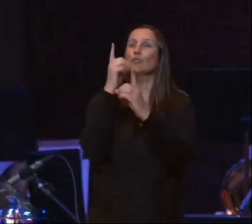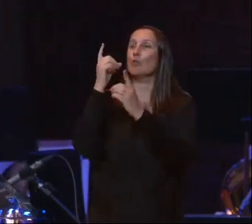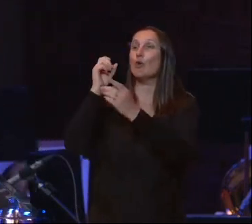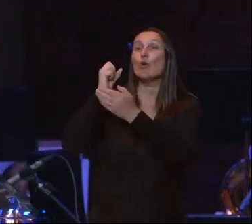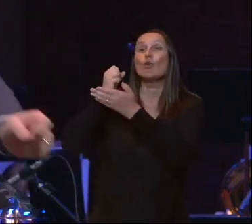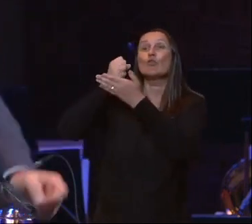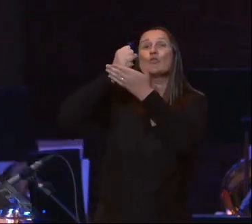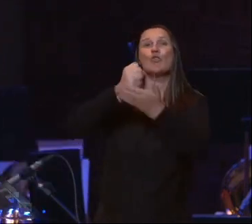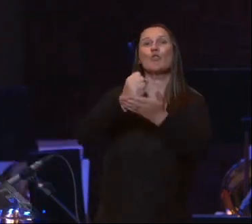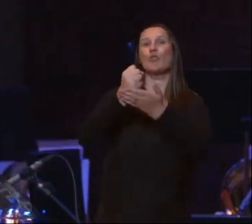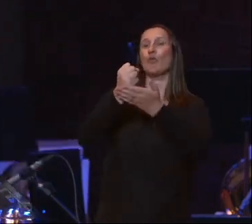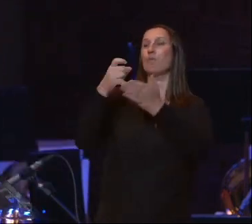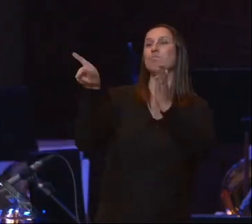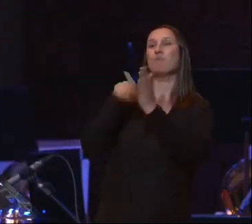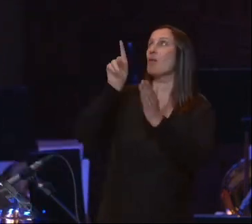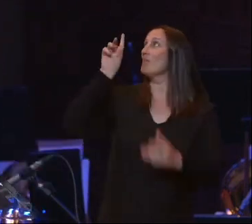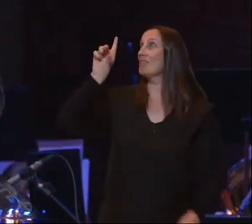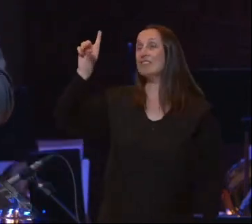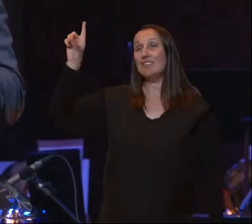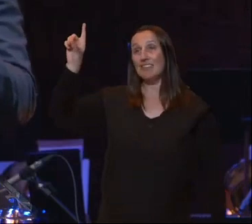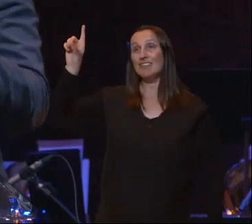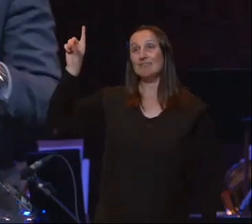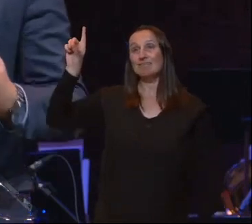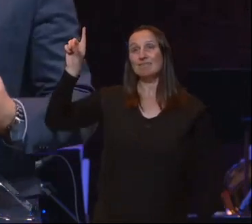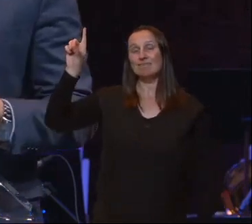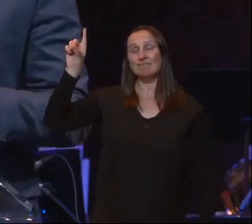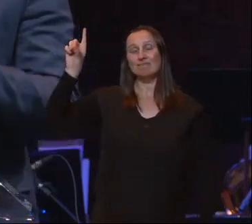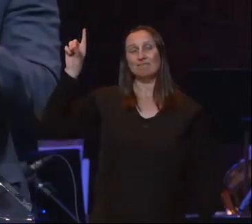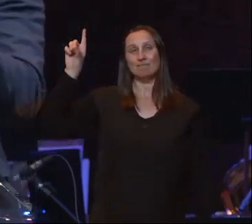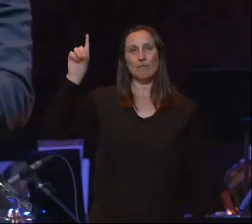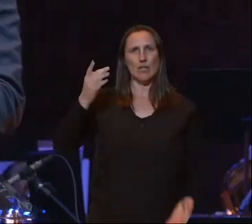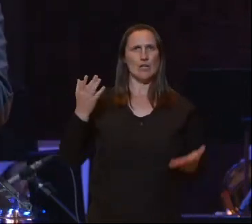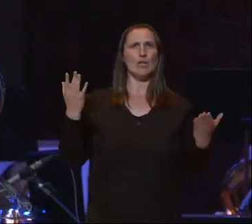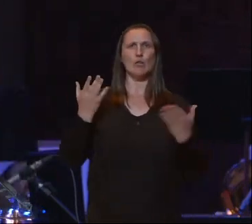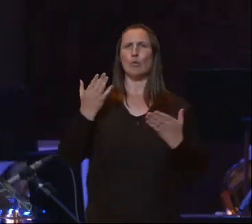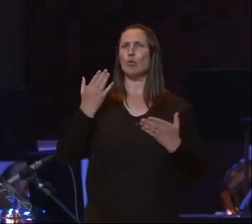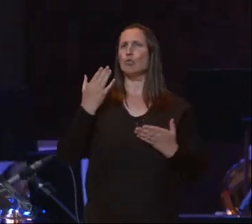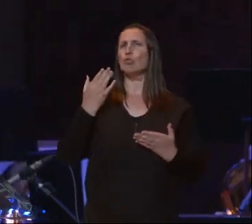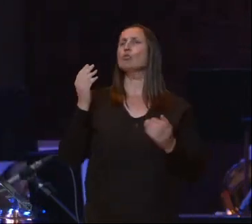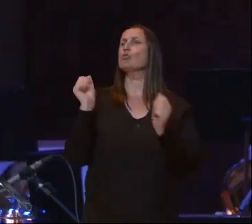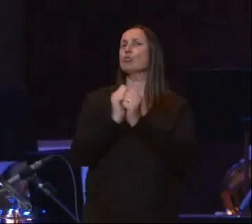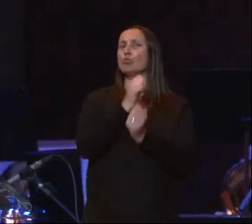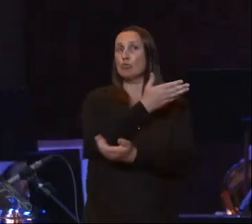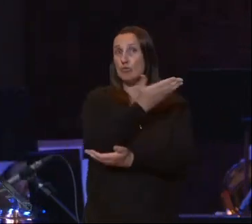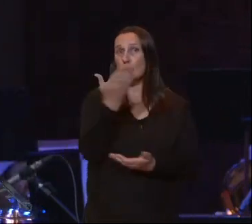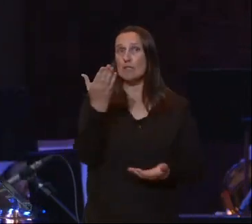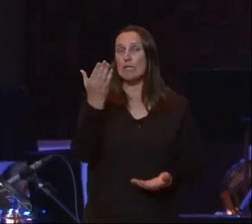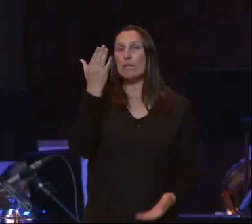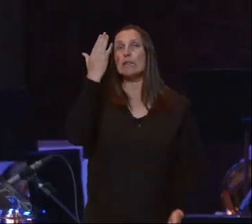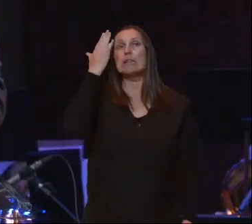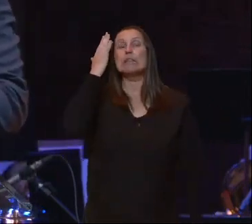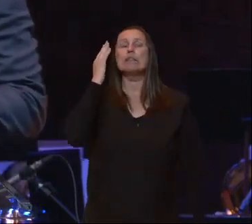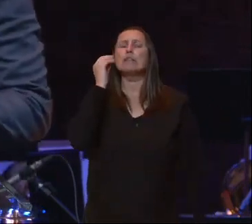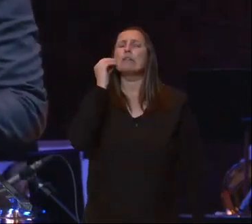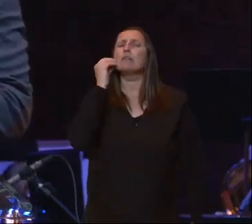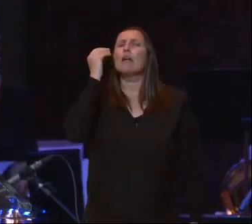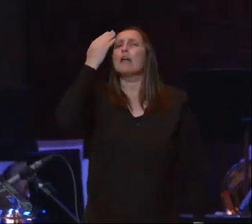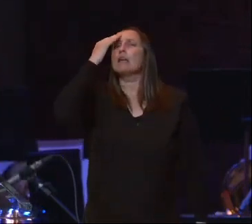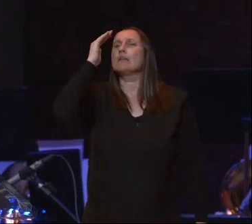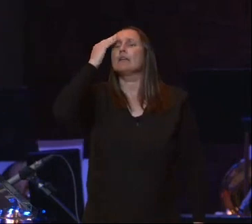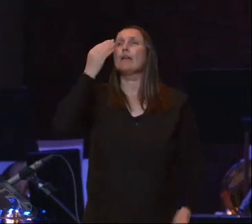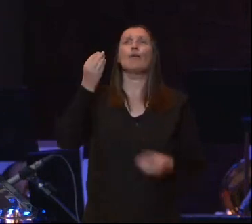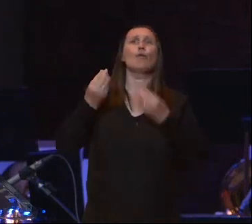sua declaração de fé. E hoje eu queria, junto com você, tentar entender por que ela precisava do resgate de